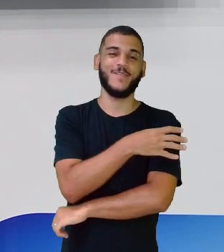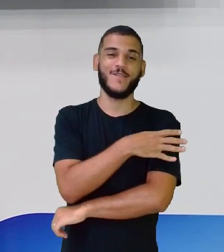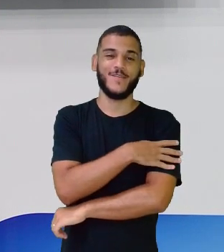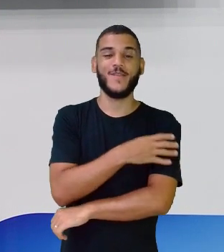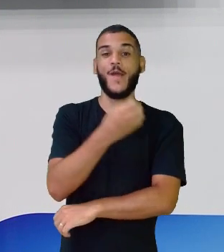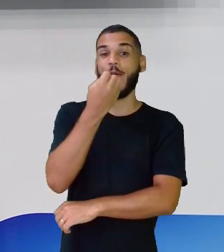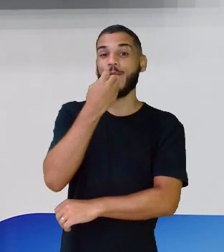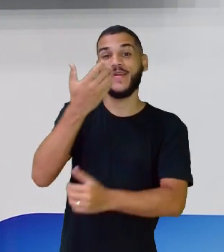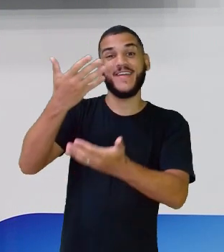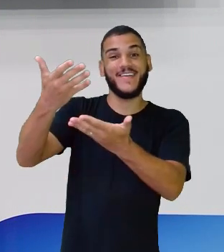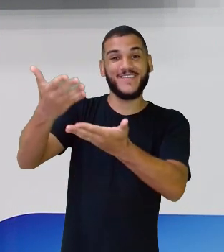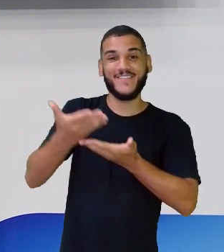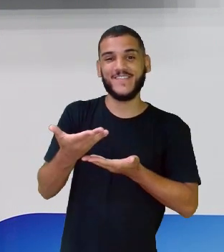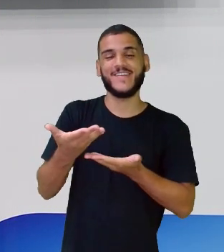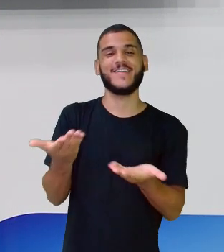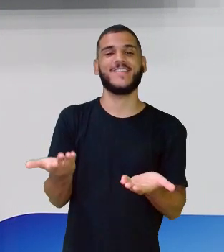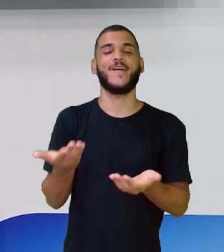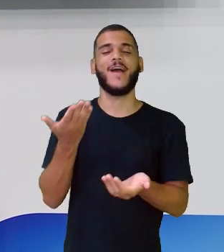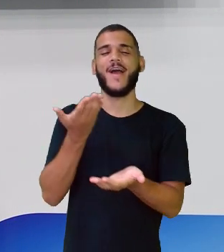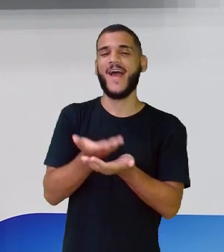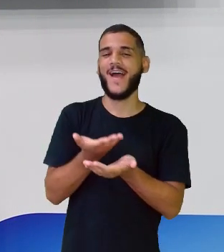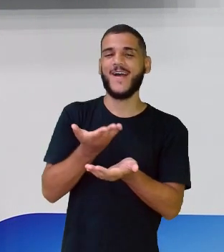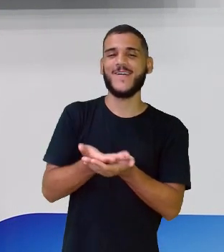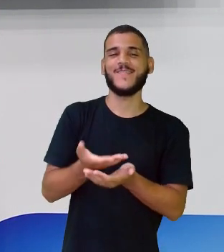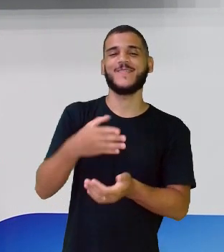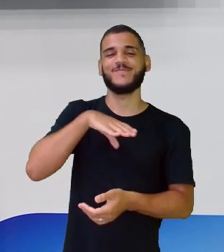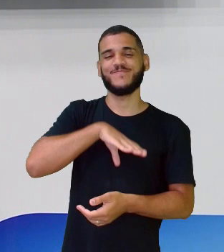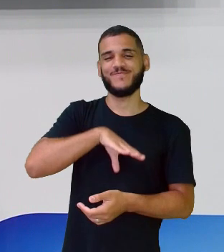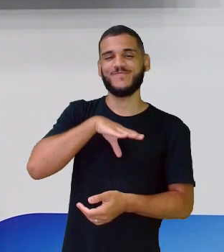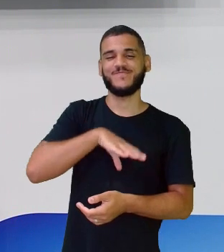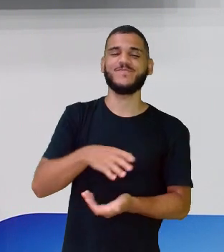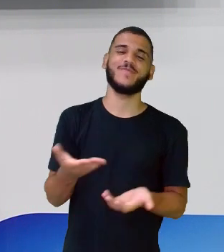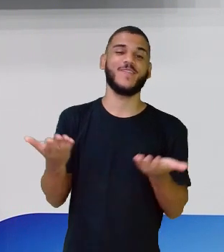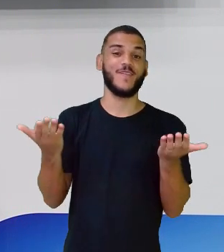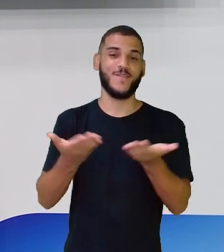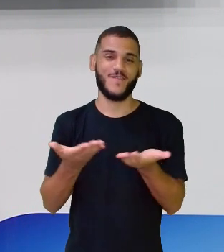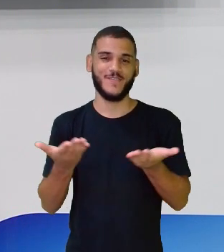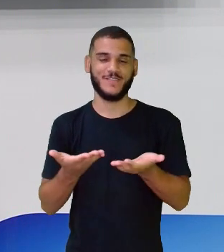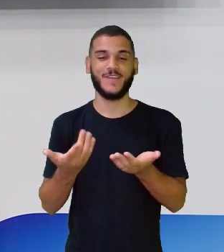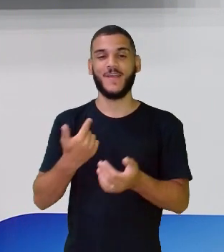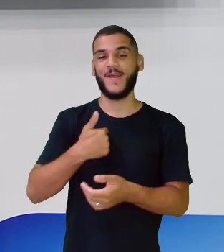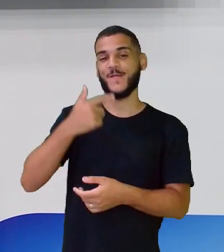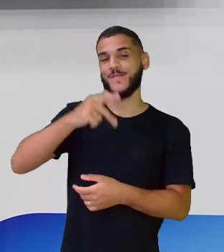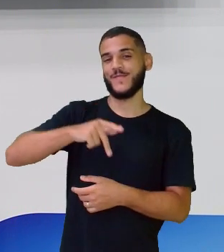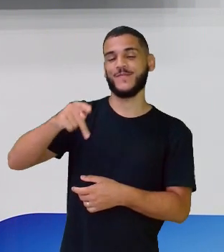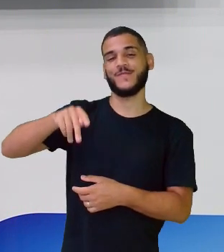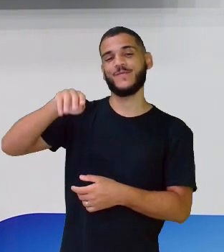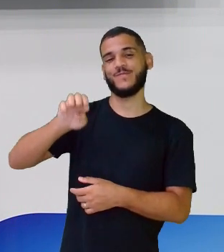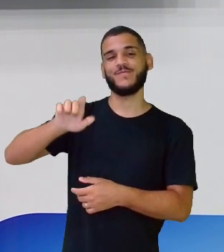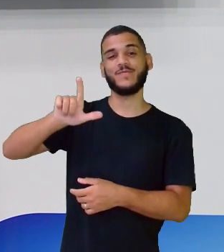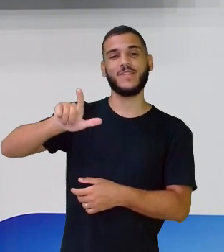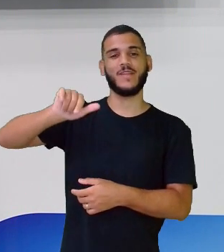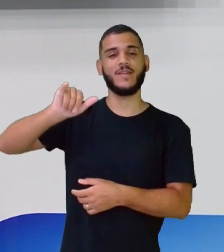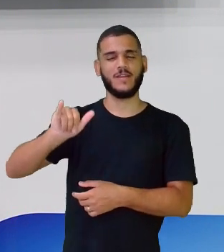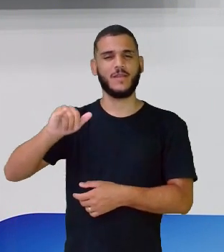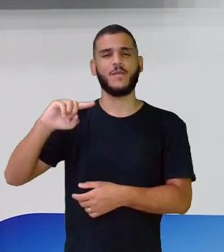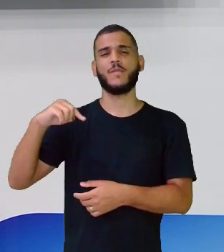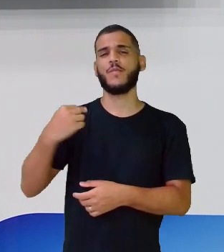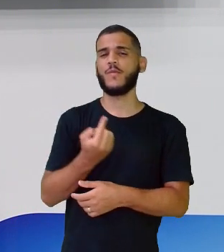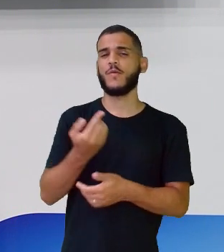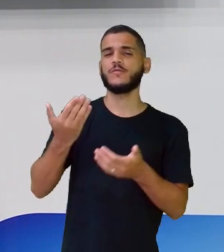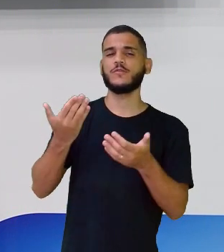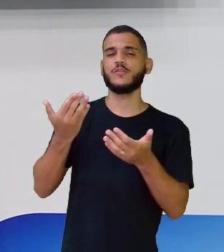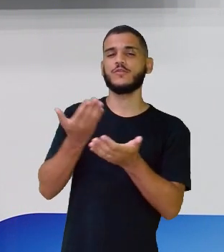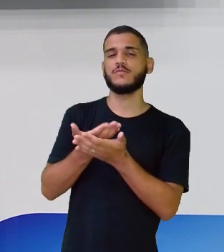ano, bem-vindos para a nossa aula de língua portuguesa de hoje. Eu sou a professora Eli Graciele e vamos